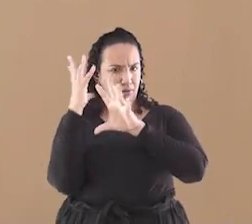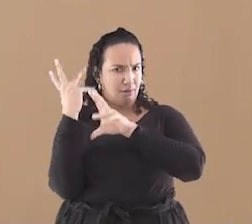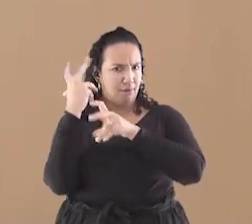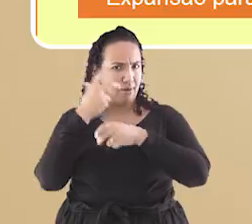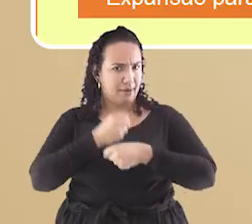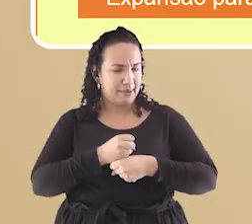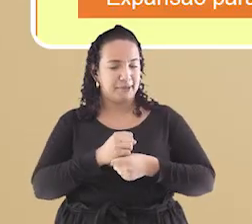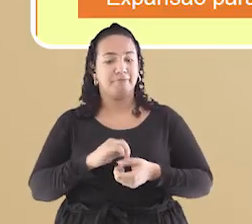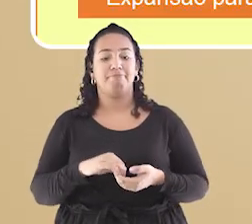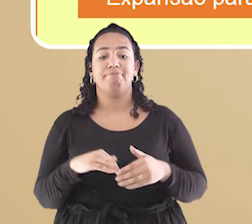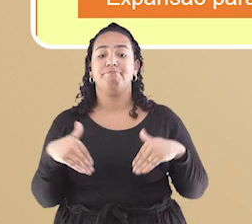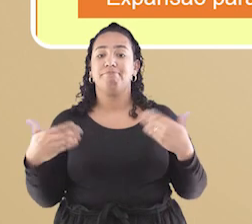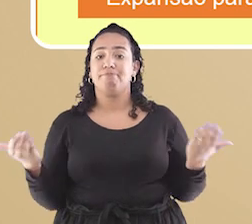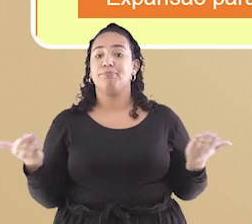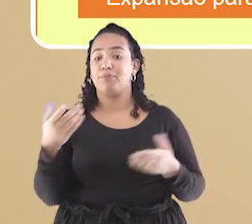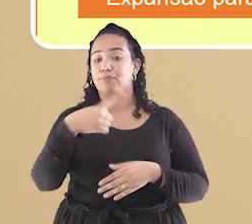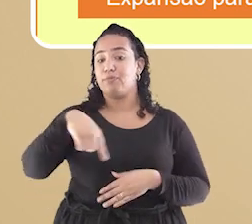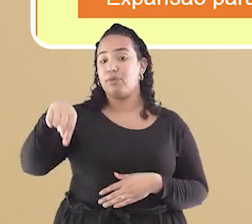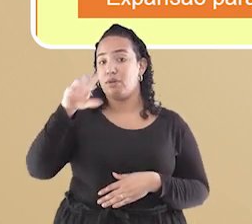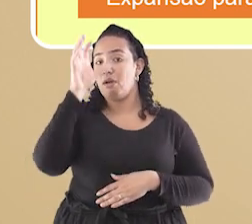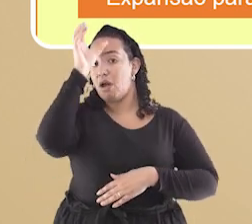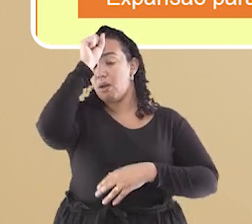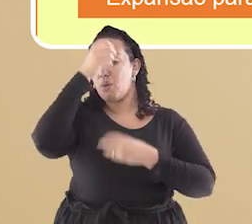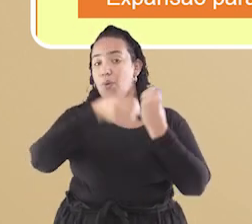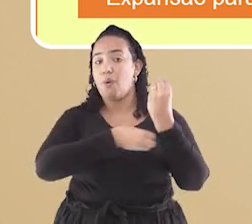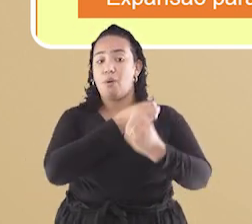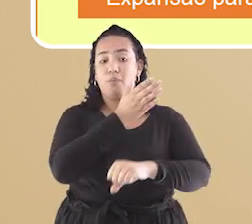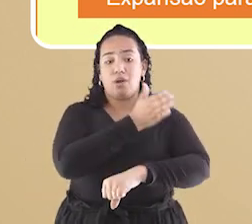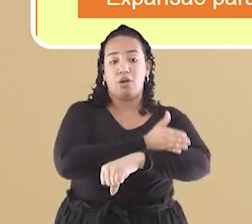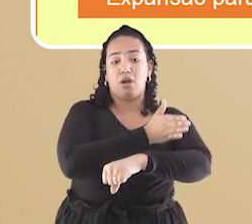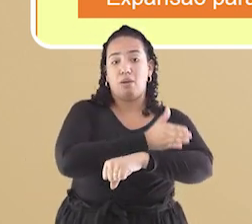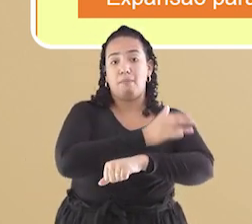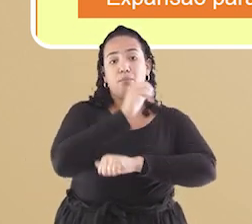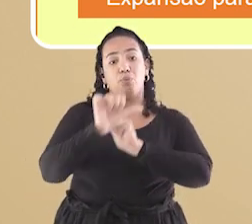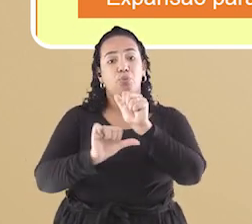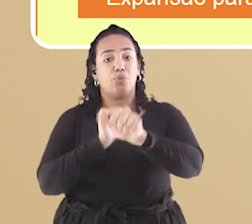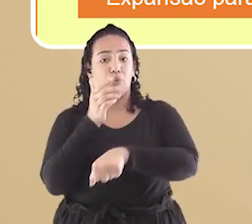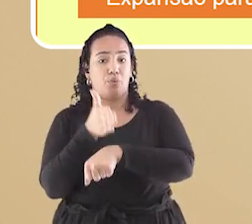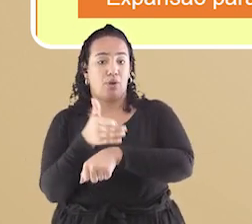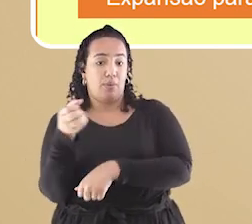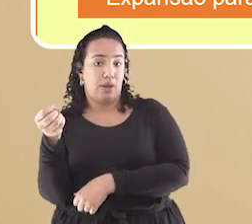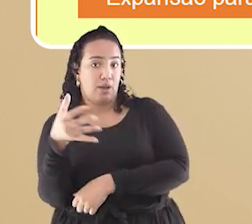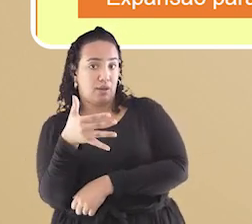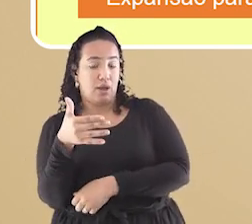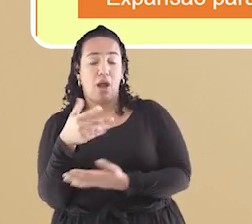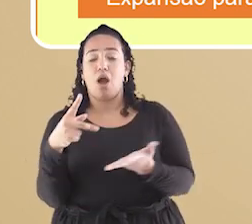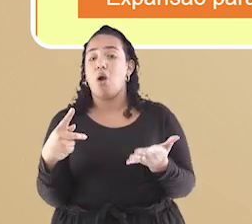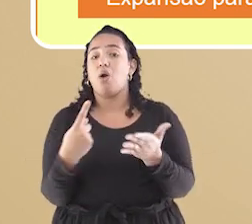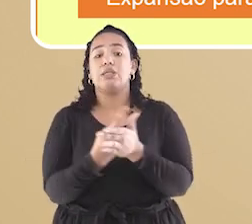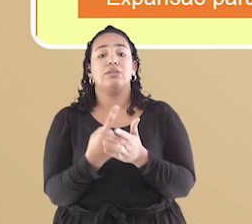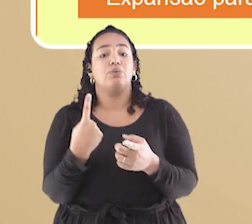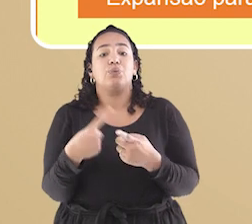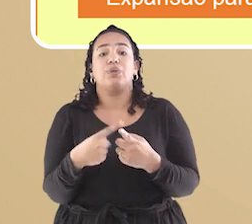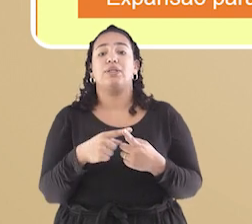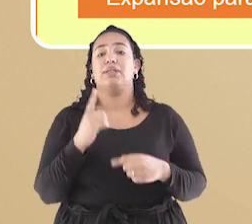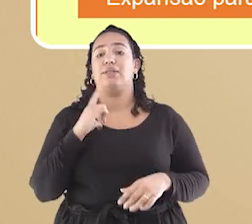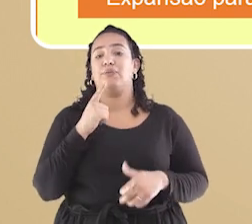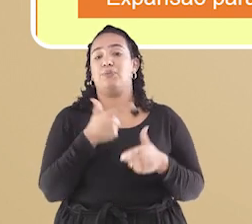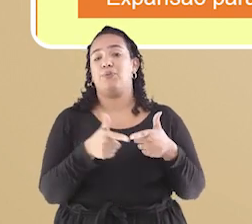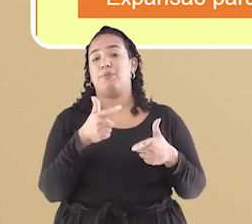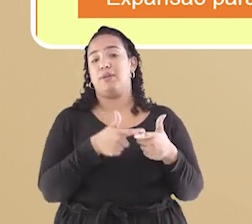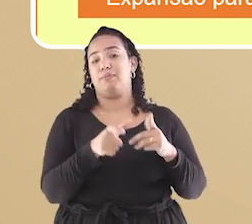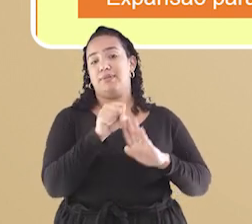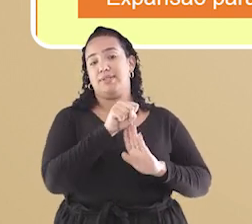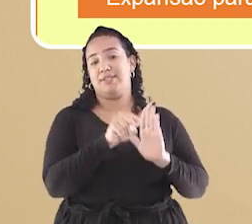relembrada? Vimos como foi o processo de transição da Idade Média para a Idade Moderna, que se deu principalmente por conta da crise